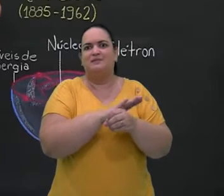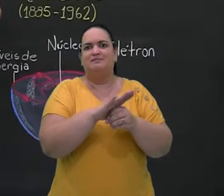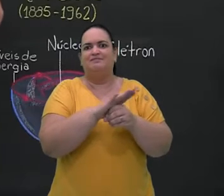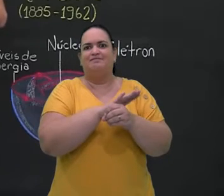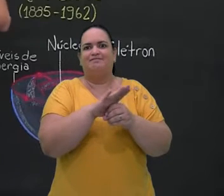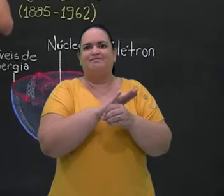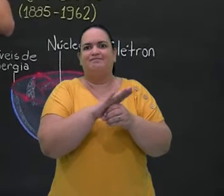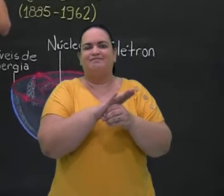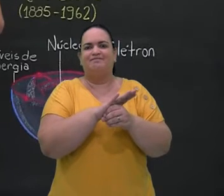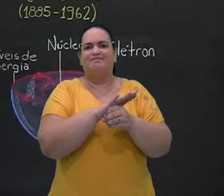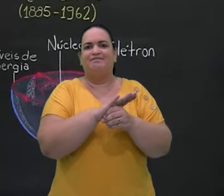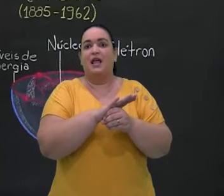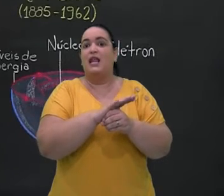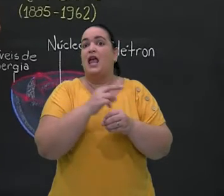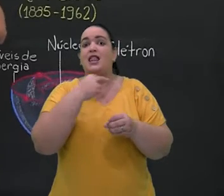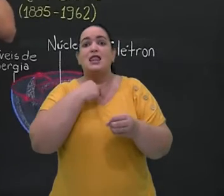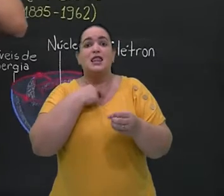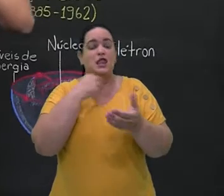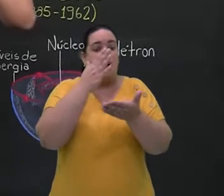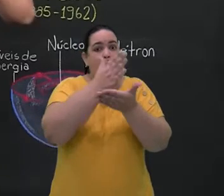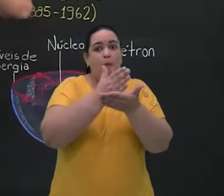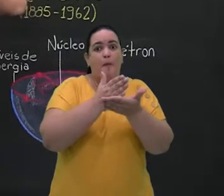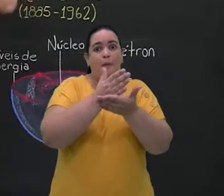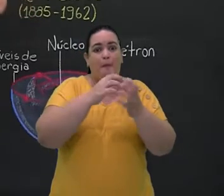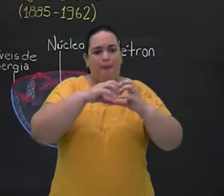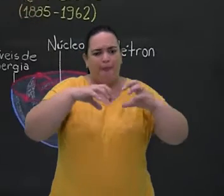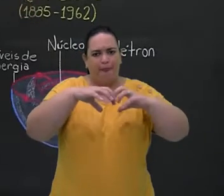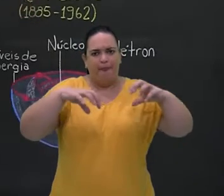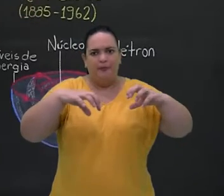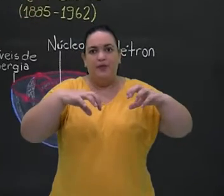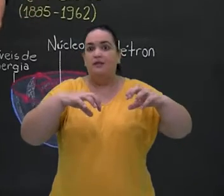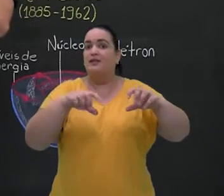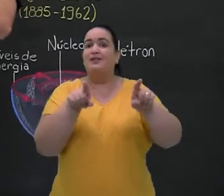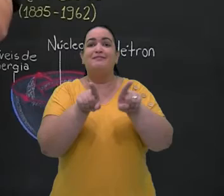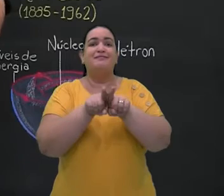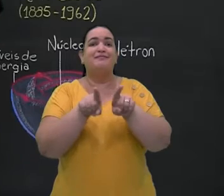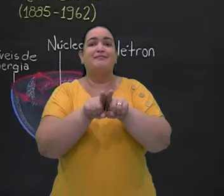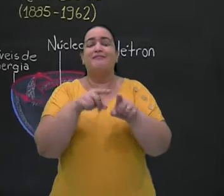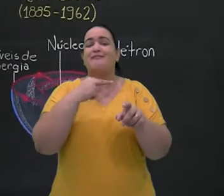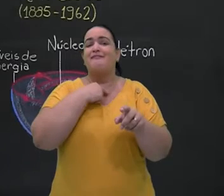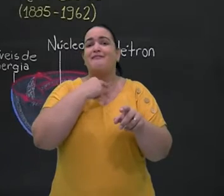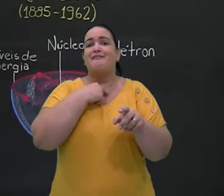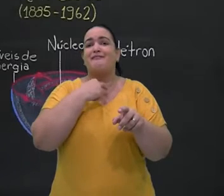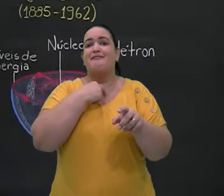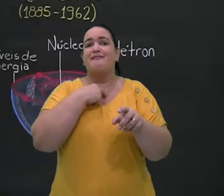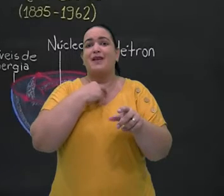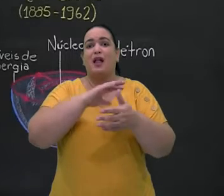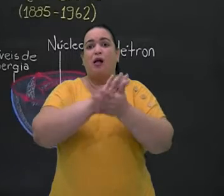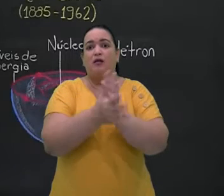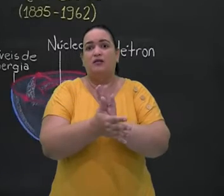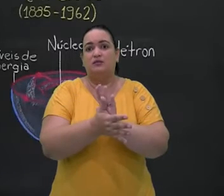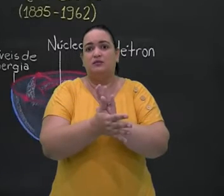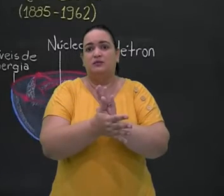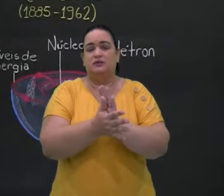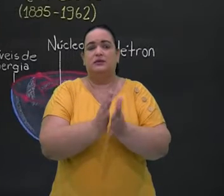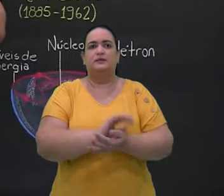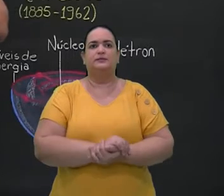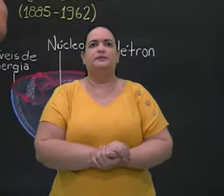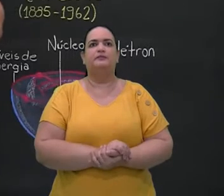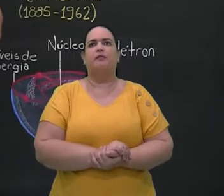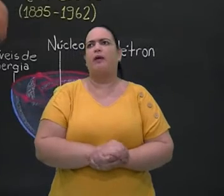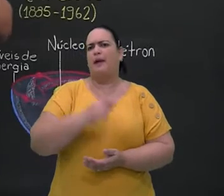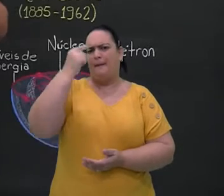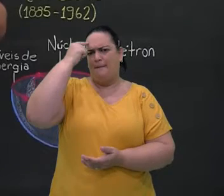internamente, indivisível e indestrutível. Para você tentar perceber a ideia de Dalton para o